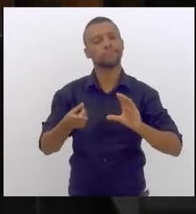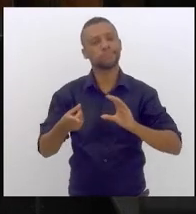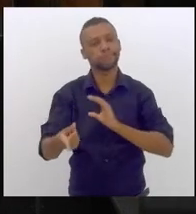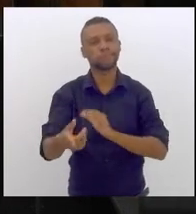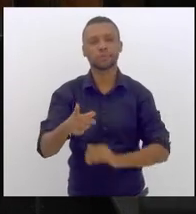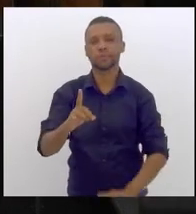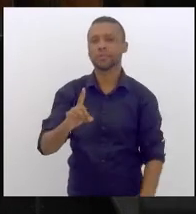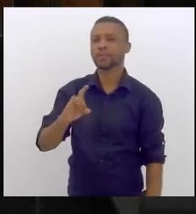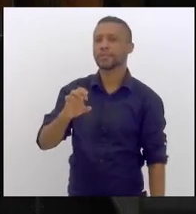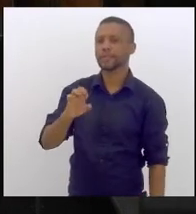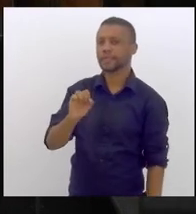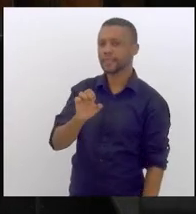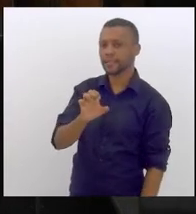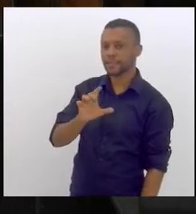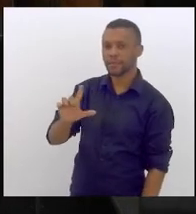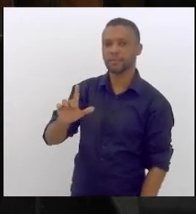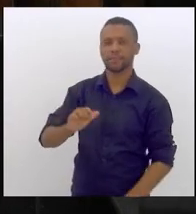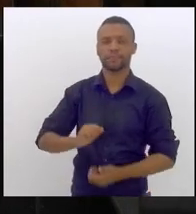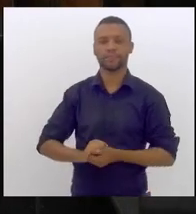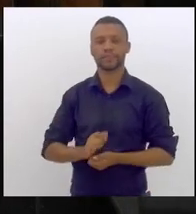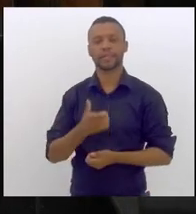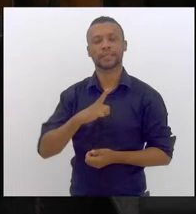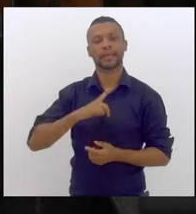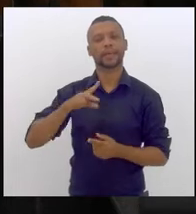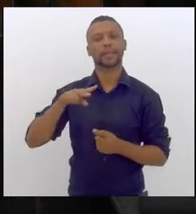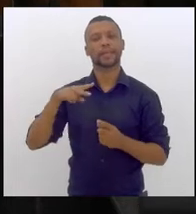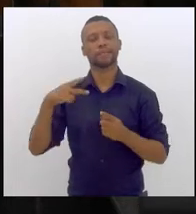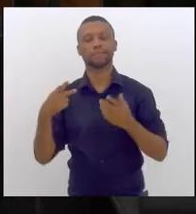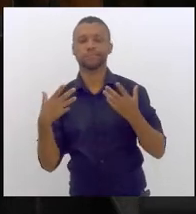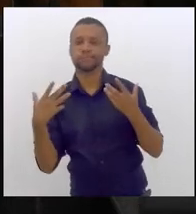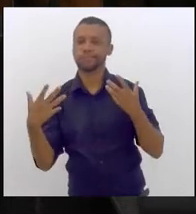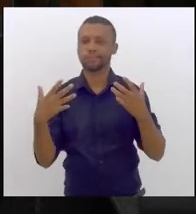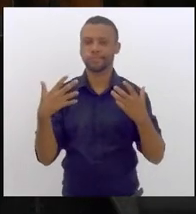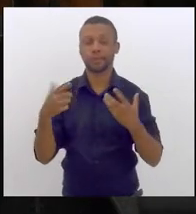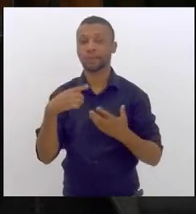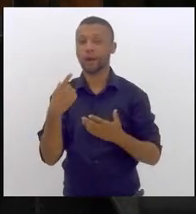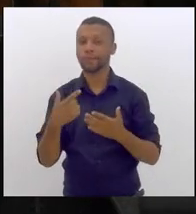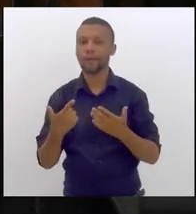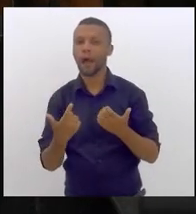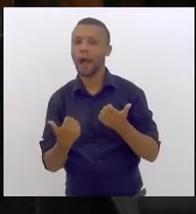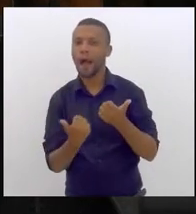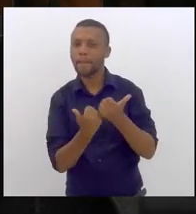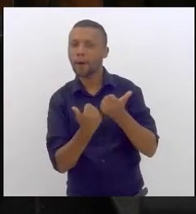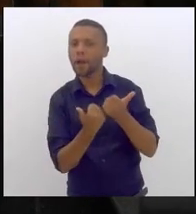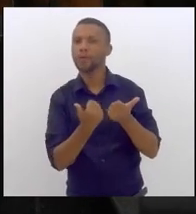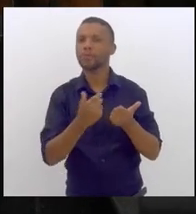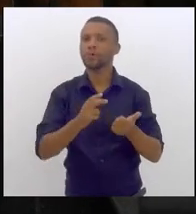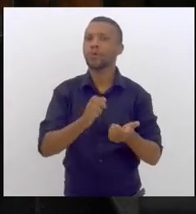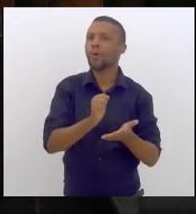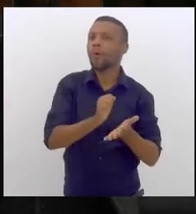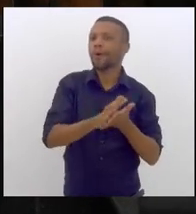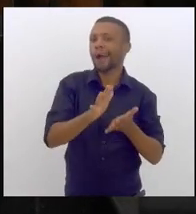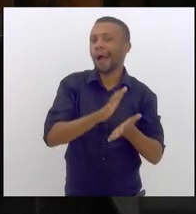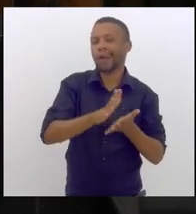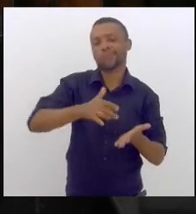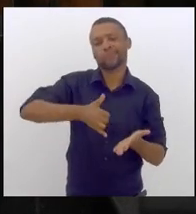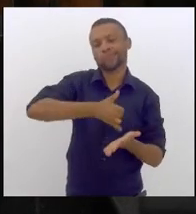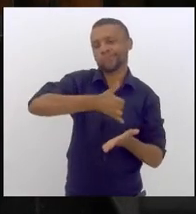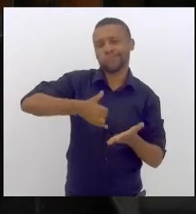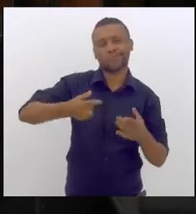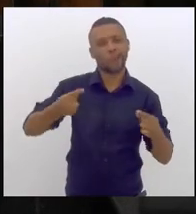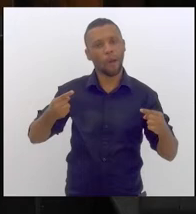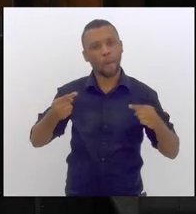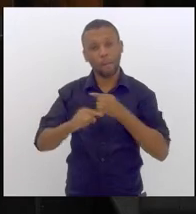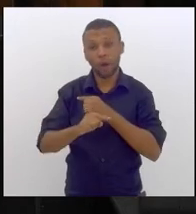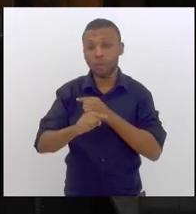gente entra naquele dilema. E aí acabamos subsidiando o diesel, que é o contrário de tudo que o Brasil